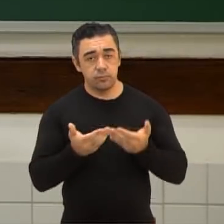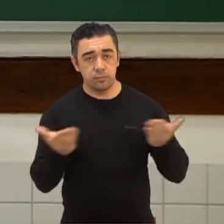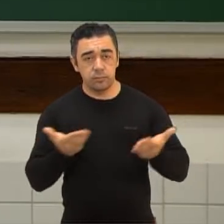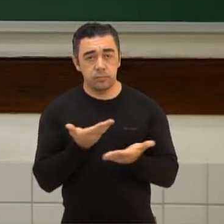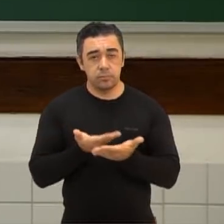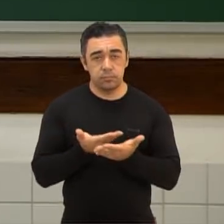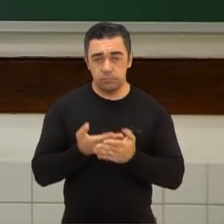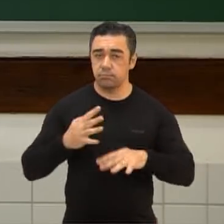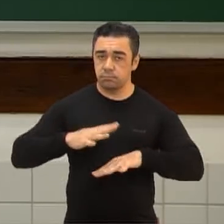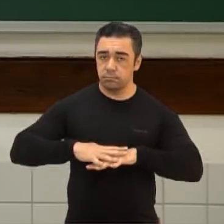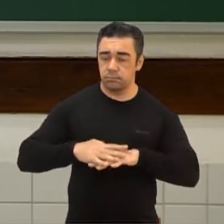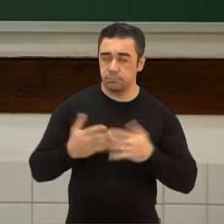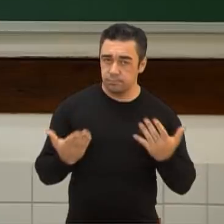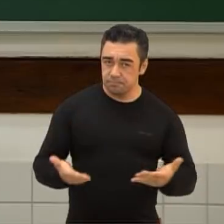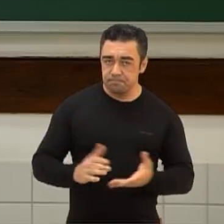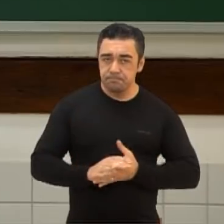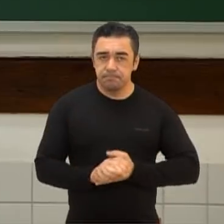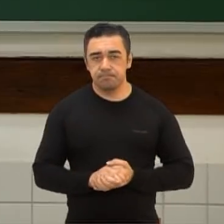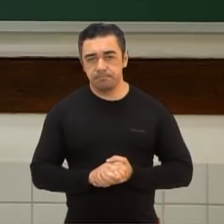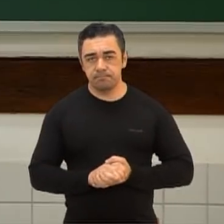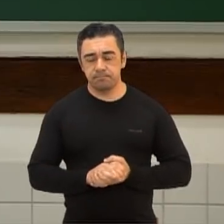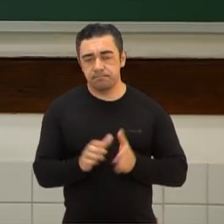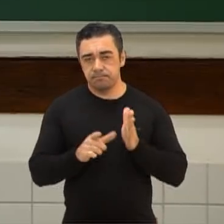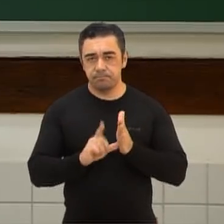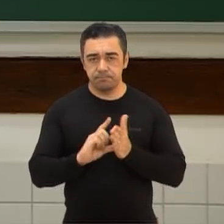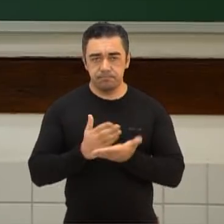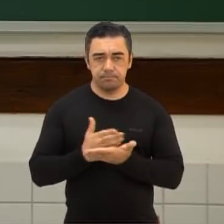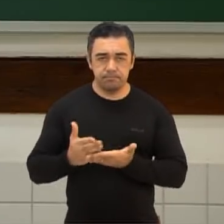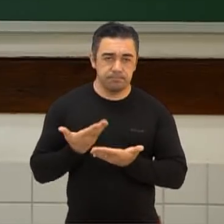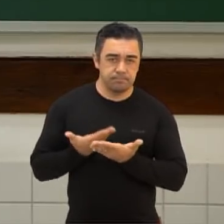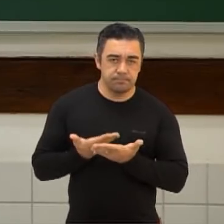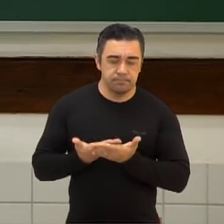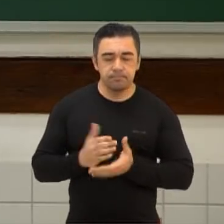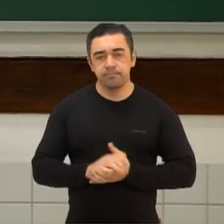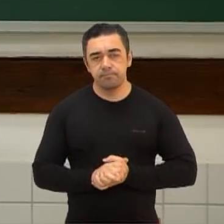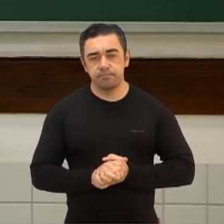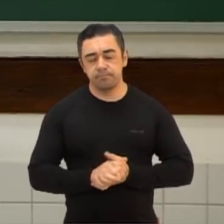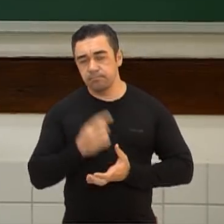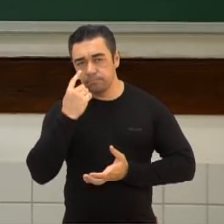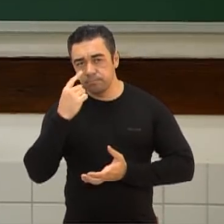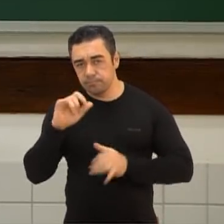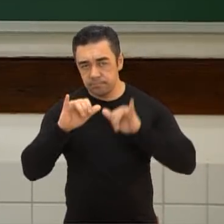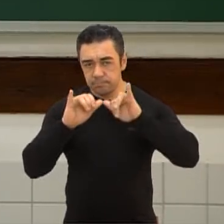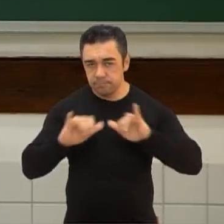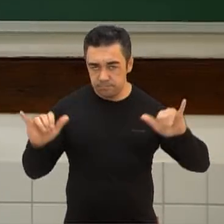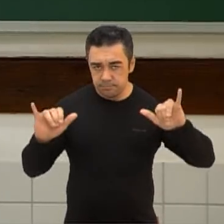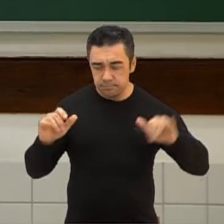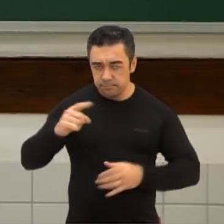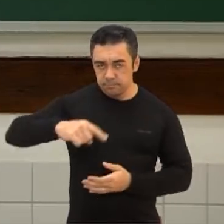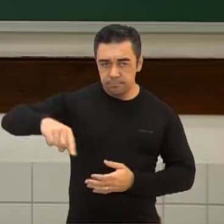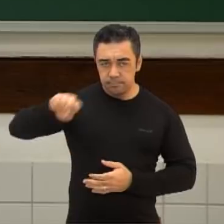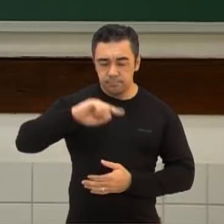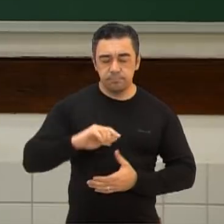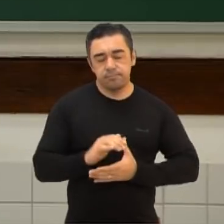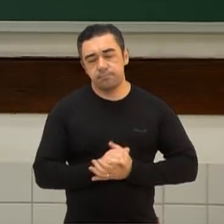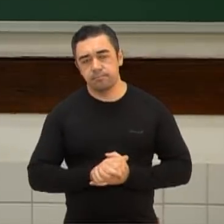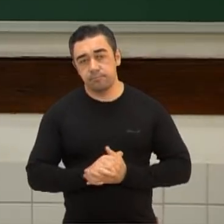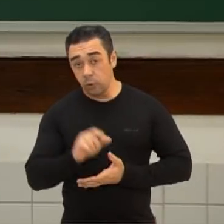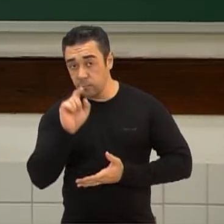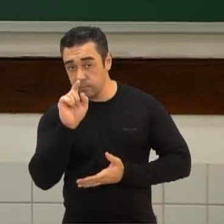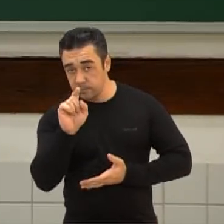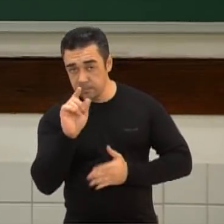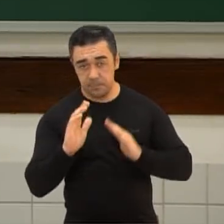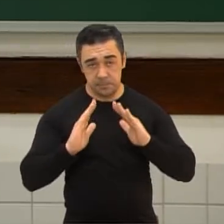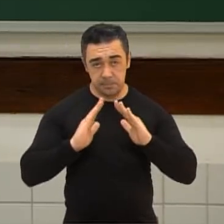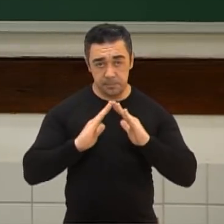de matemática. Então, antes de iniciarmos a nossa aula, vamos para os nossos recadinhos. Você que está